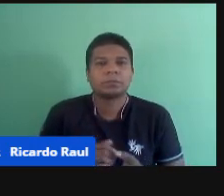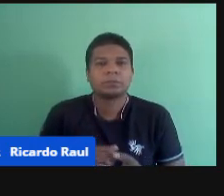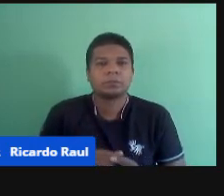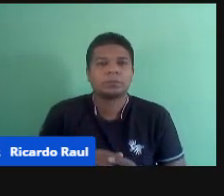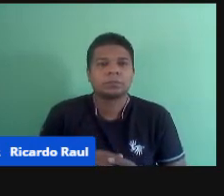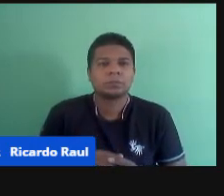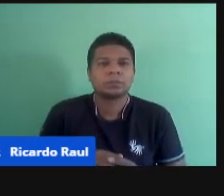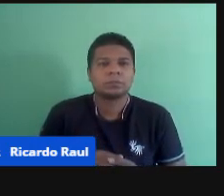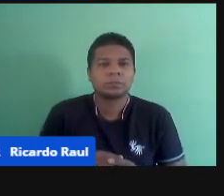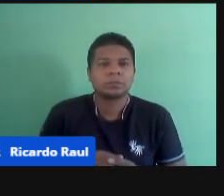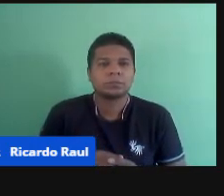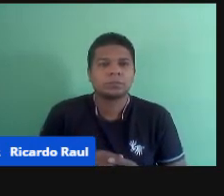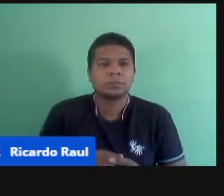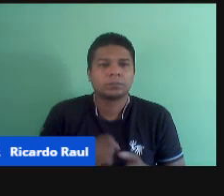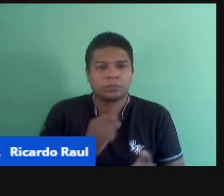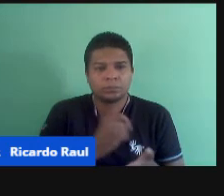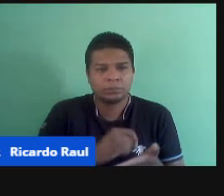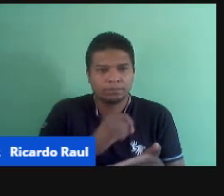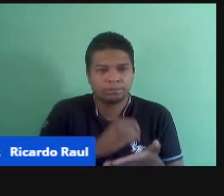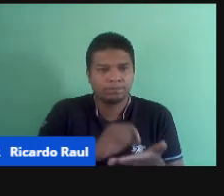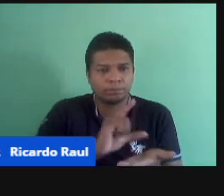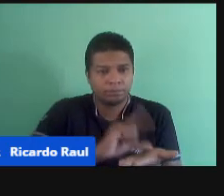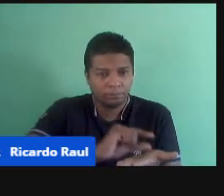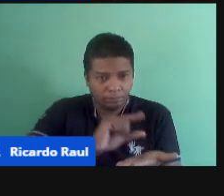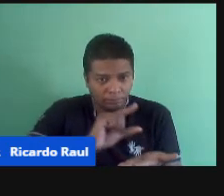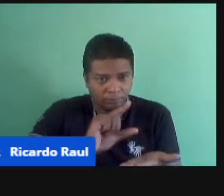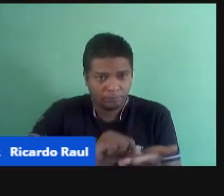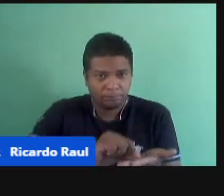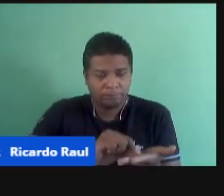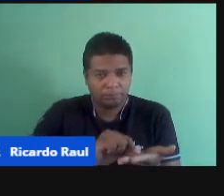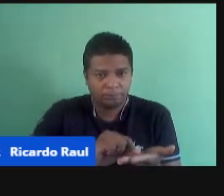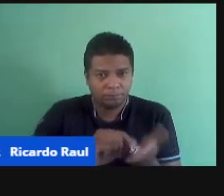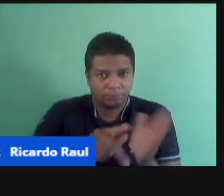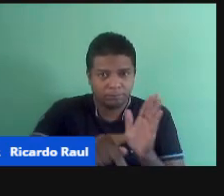Eu escrevi um artigo sobre a própria DEAC